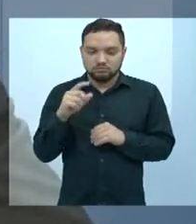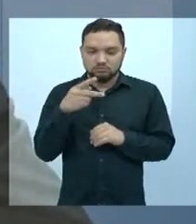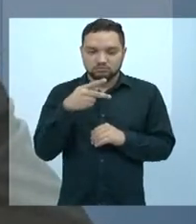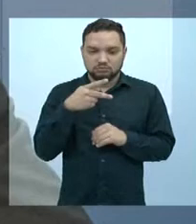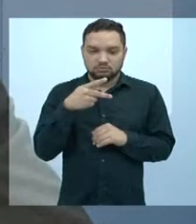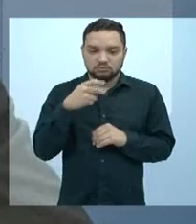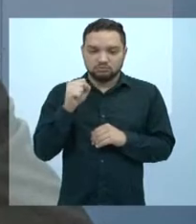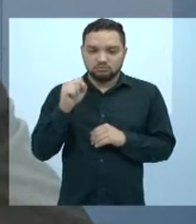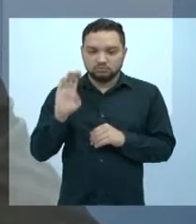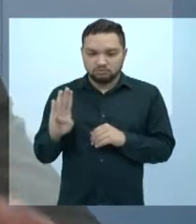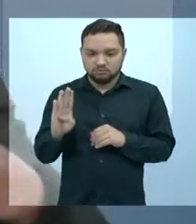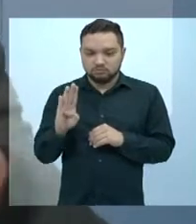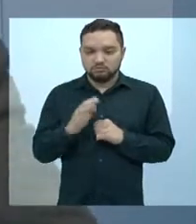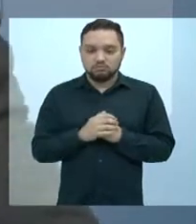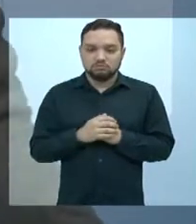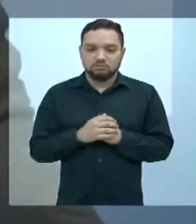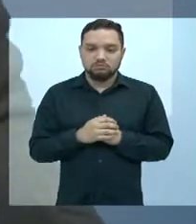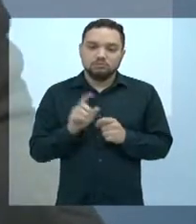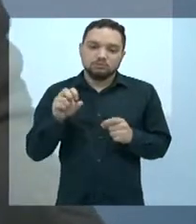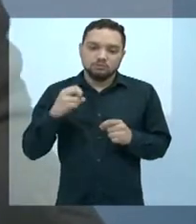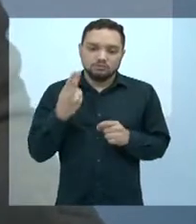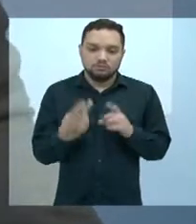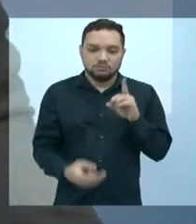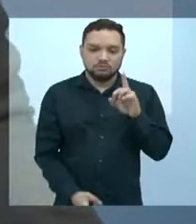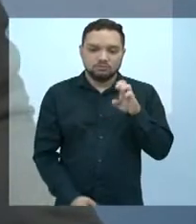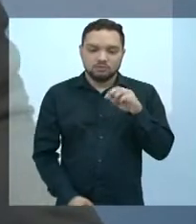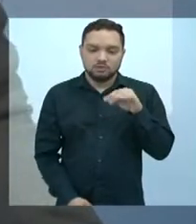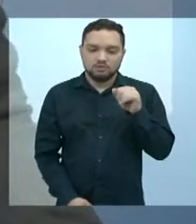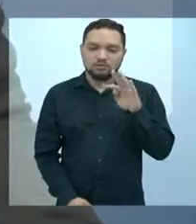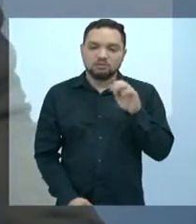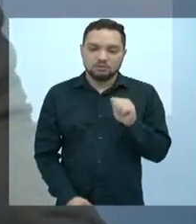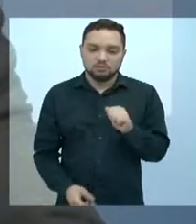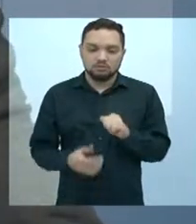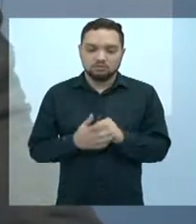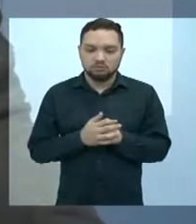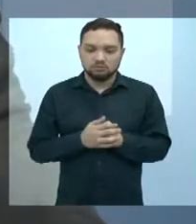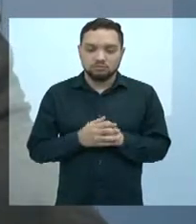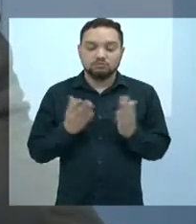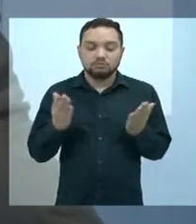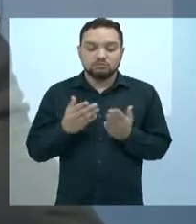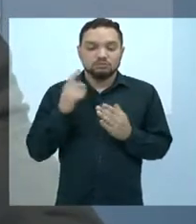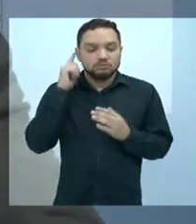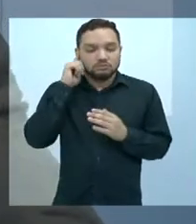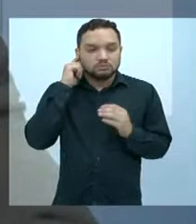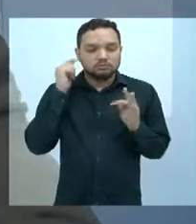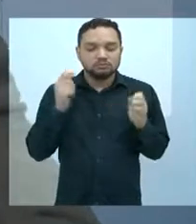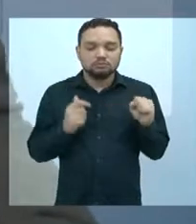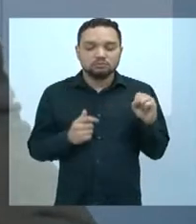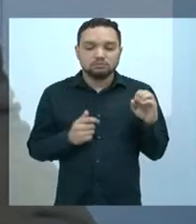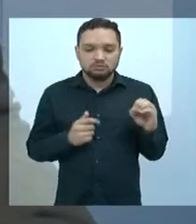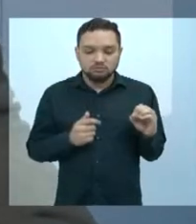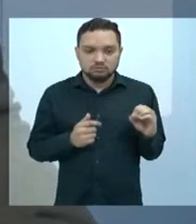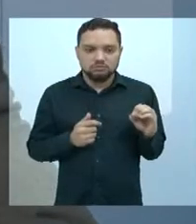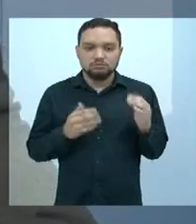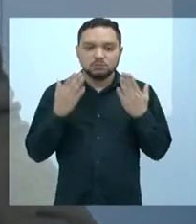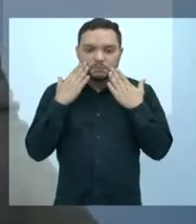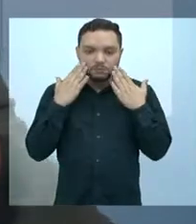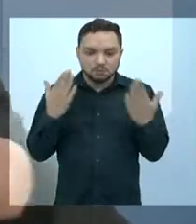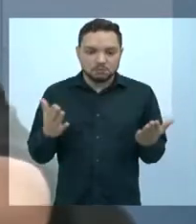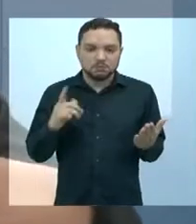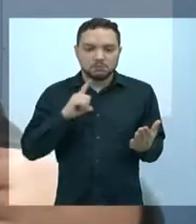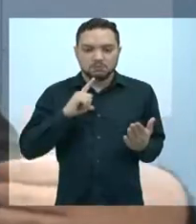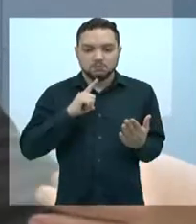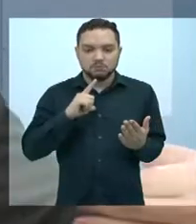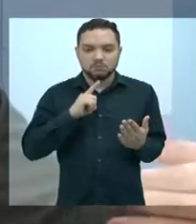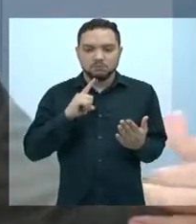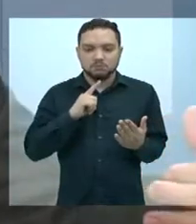vida, tá certo? Outra coisa é a gente assistir Tasso Gereissati e Ciro Gomes abertamente, para o